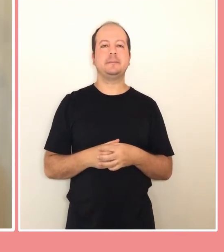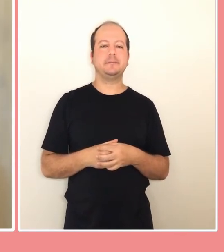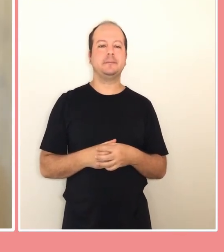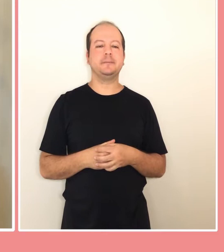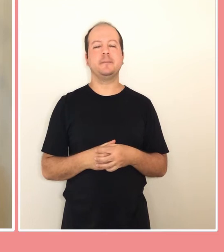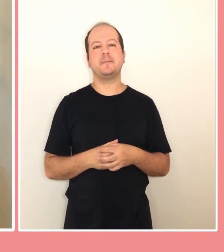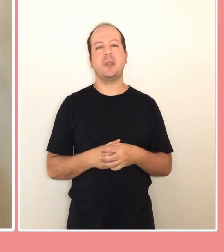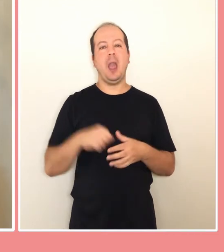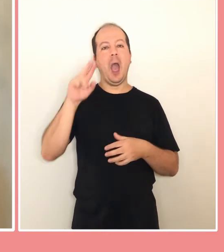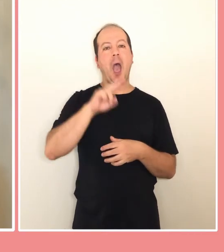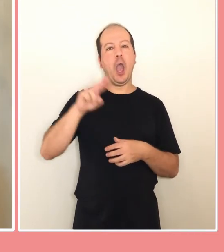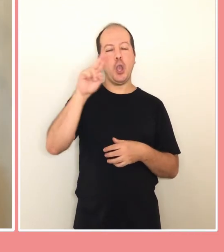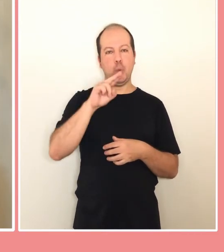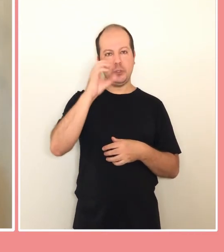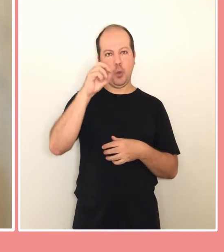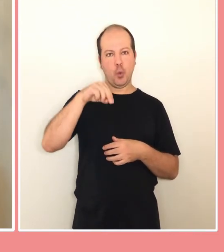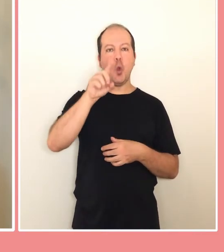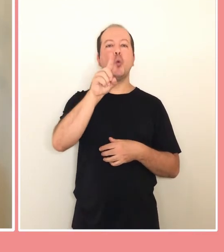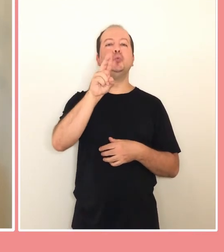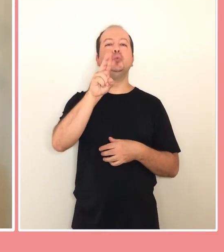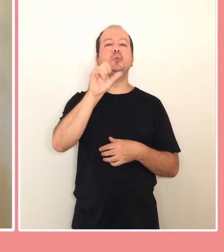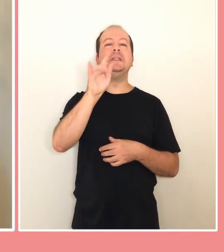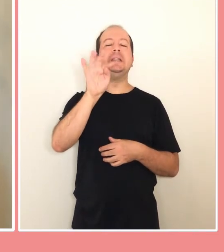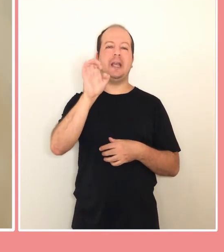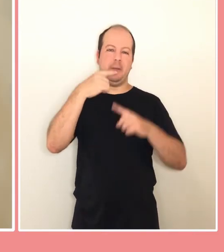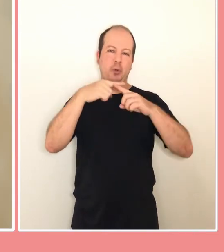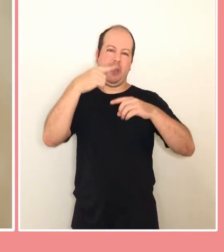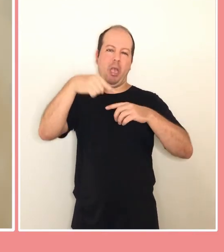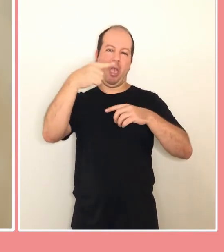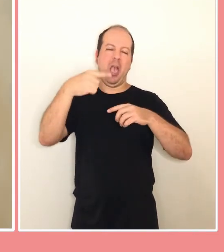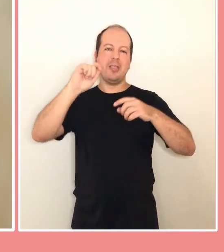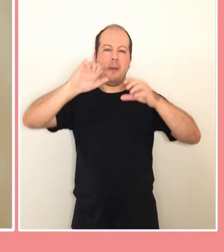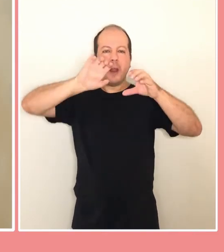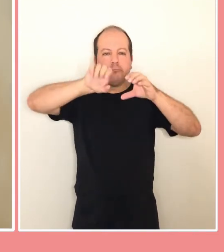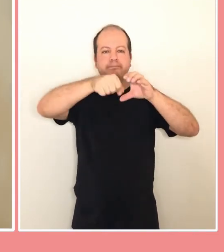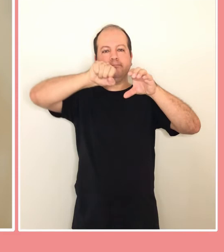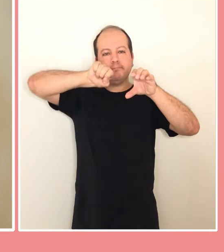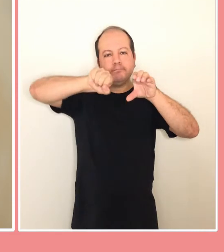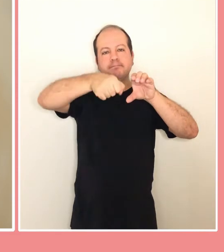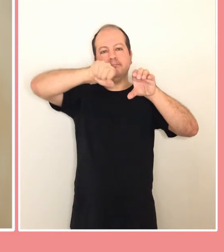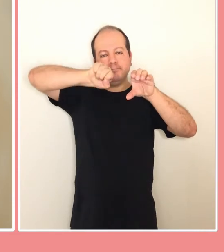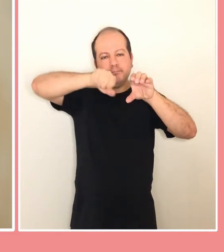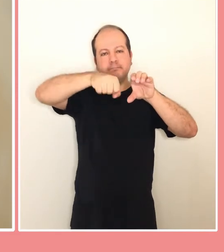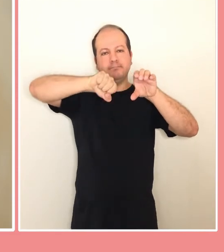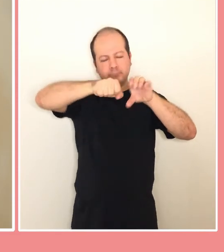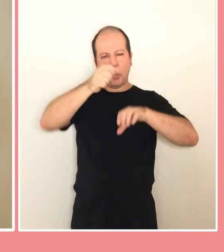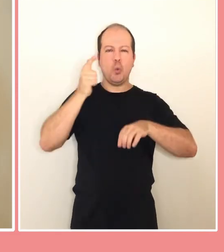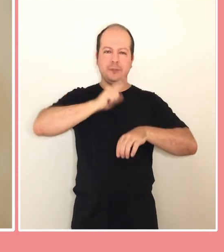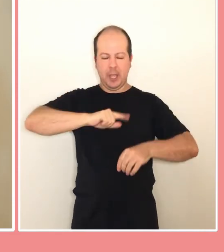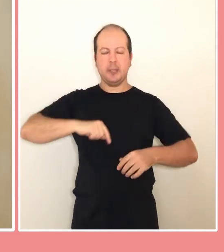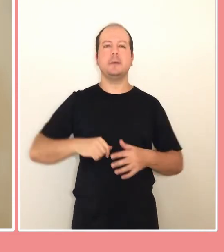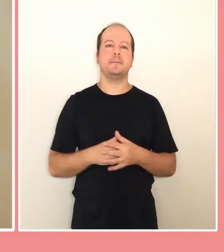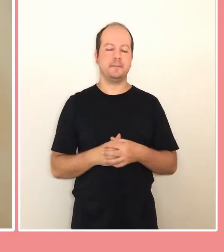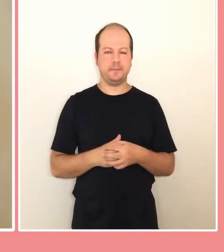vamos. O conduíte, a gente consegue rosquear ele na boca da garrafa aqui, na garrafa